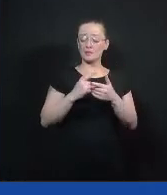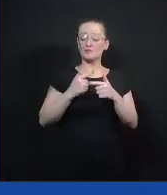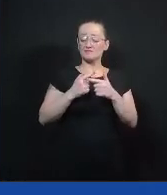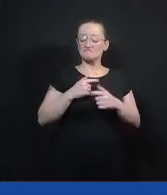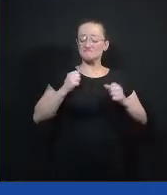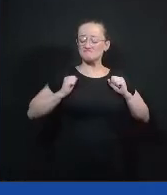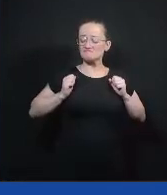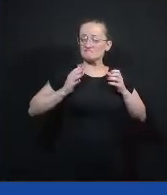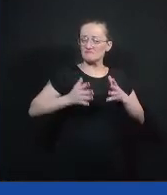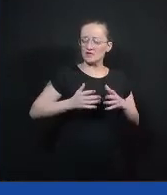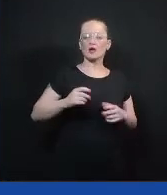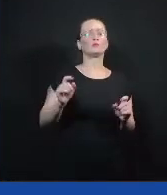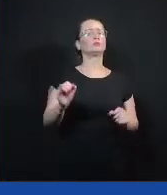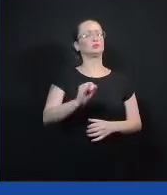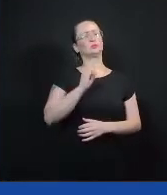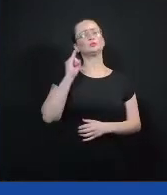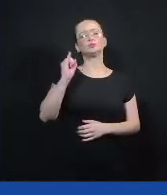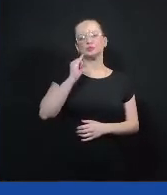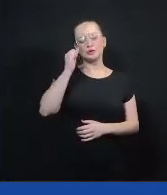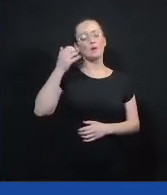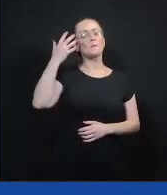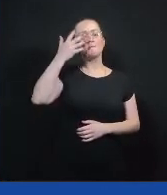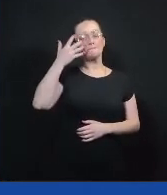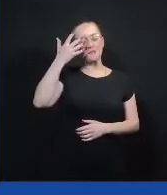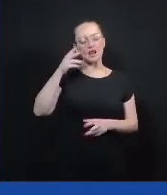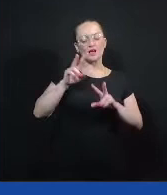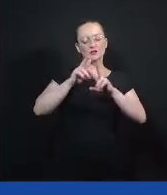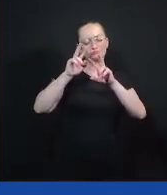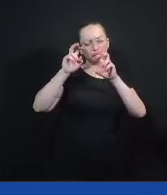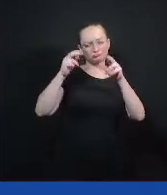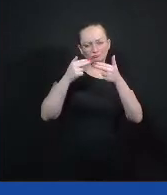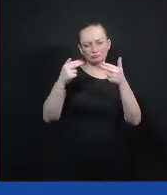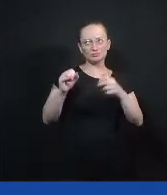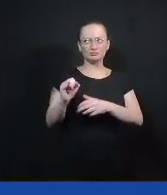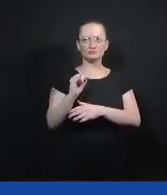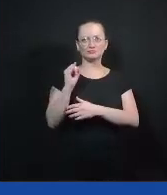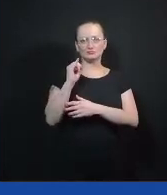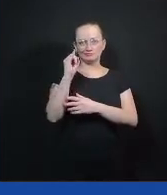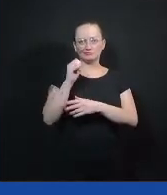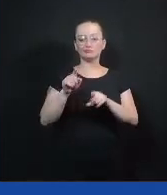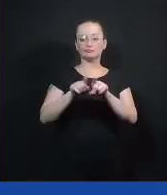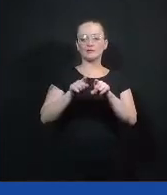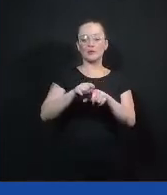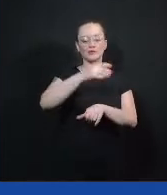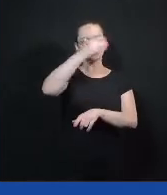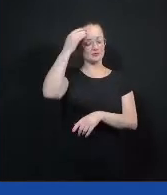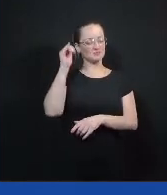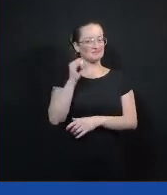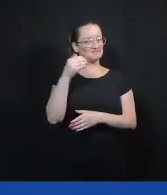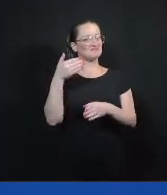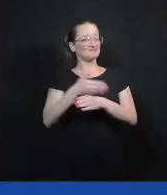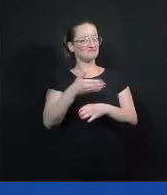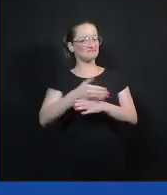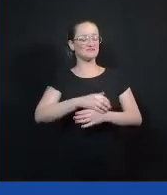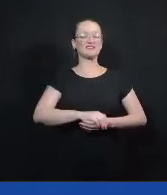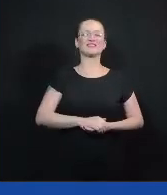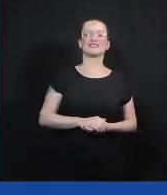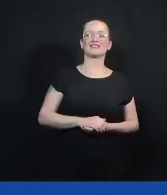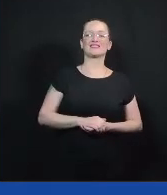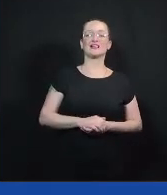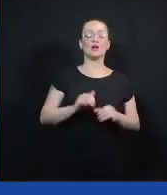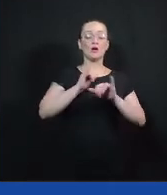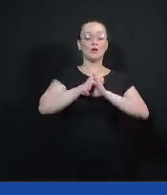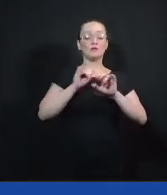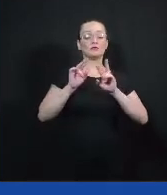muito relevante, com palestras e temas muito importantes e também com excelentes participantes. Bom, eu vou falar um pouco sobre o que